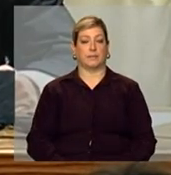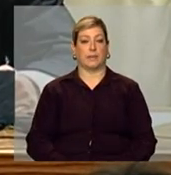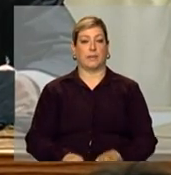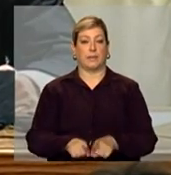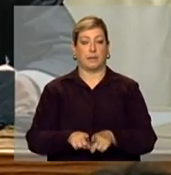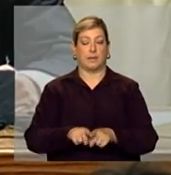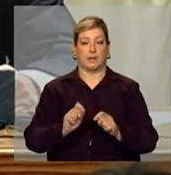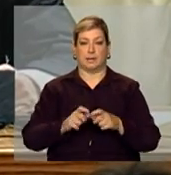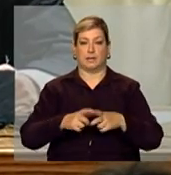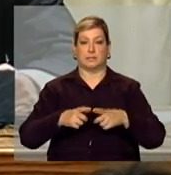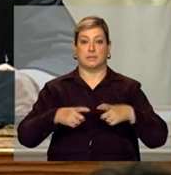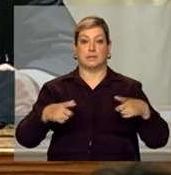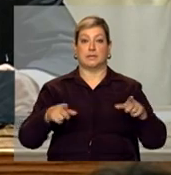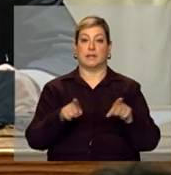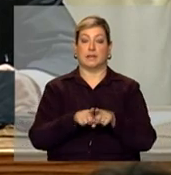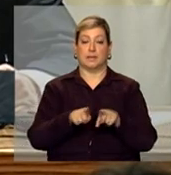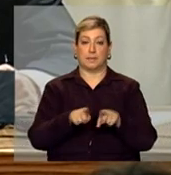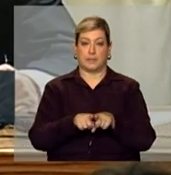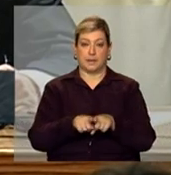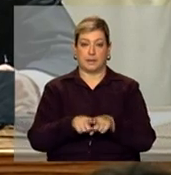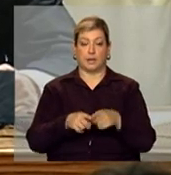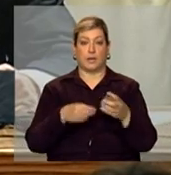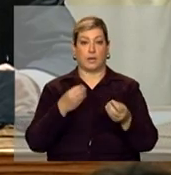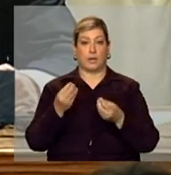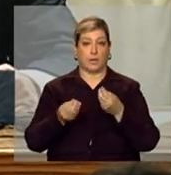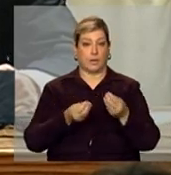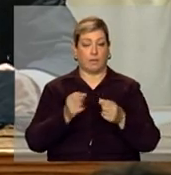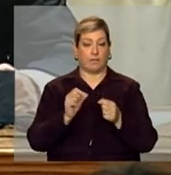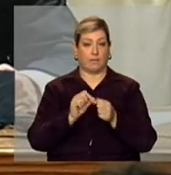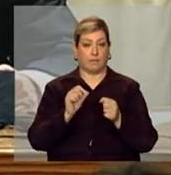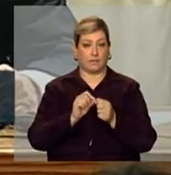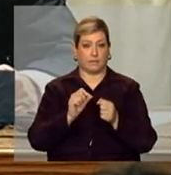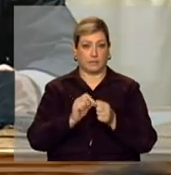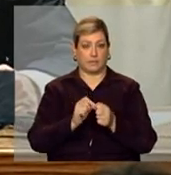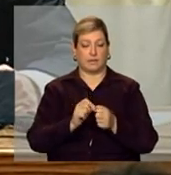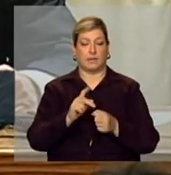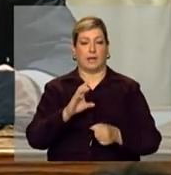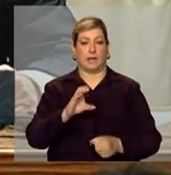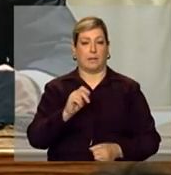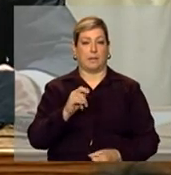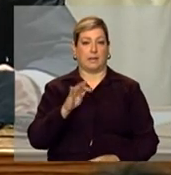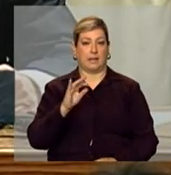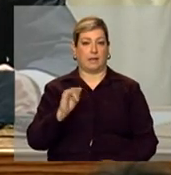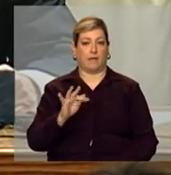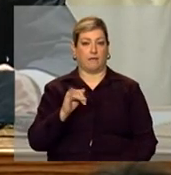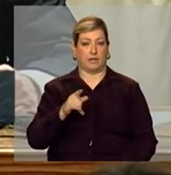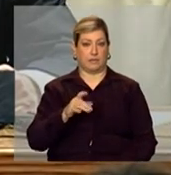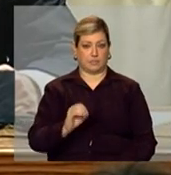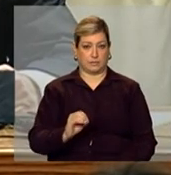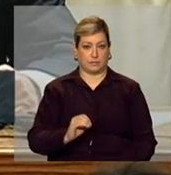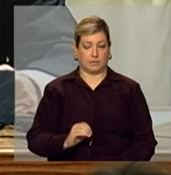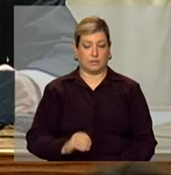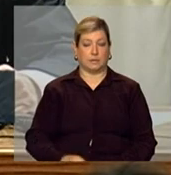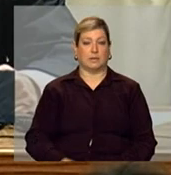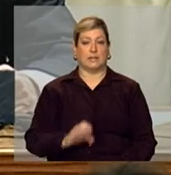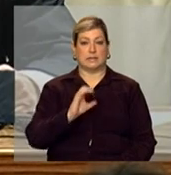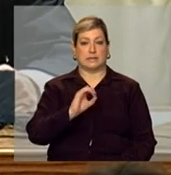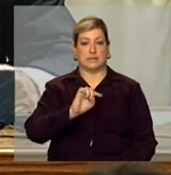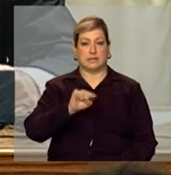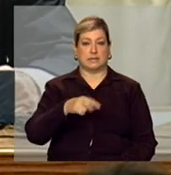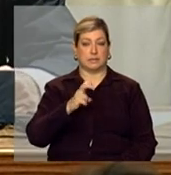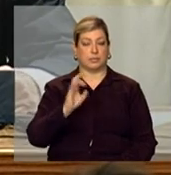expansão também da formação bruta de Capital fixo eh de